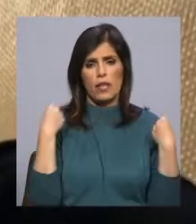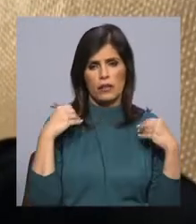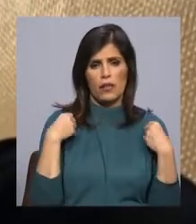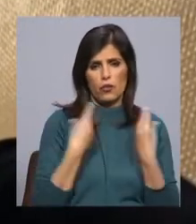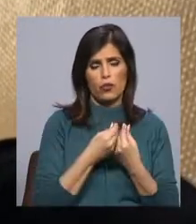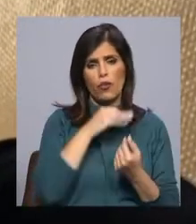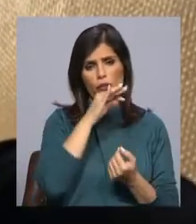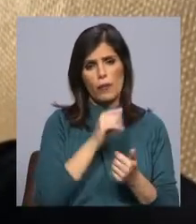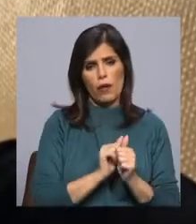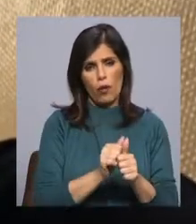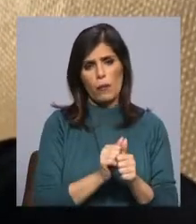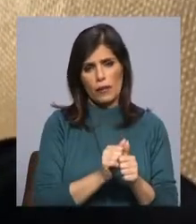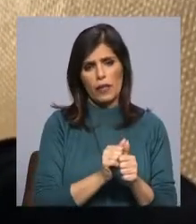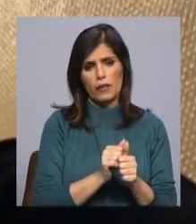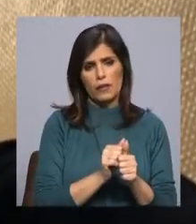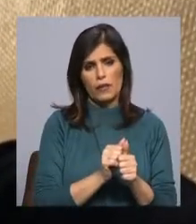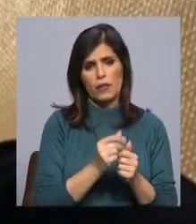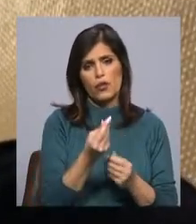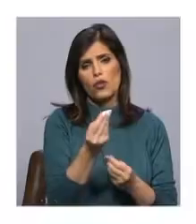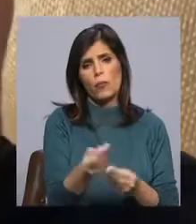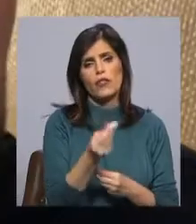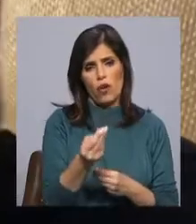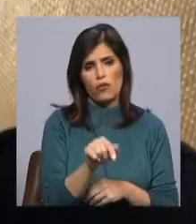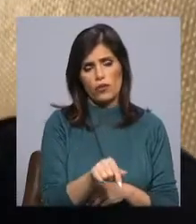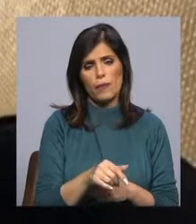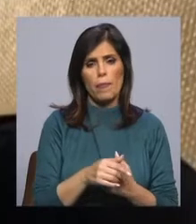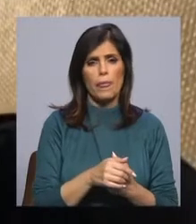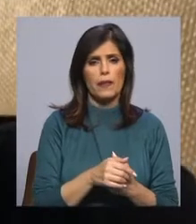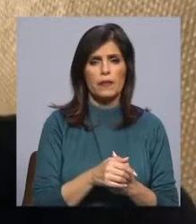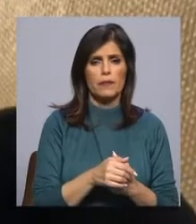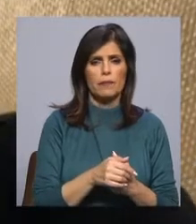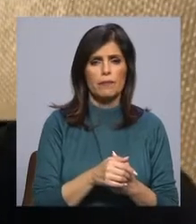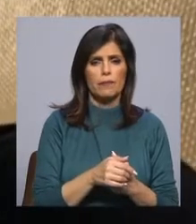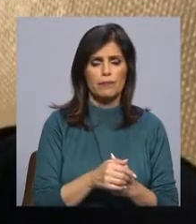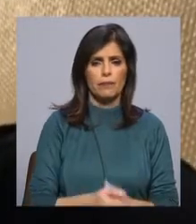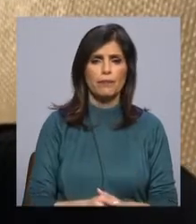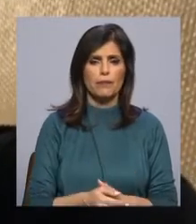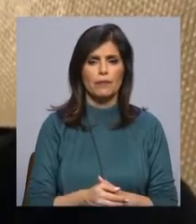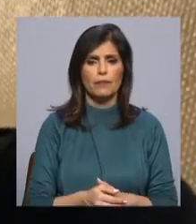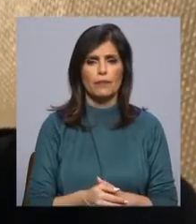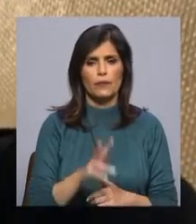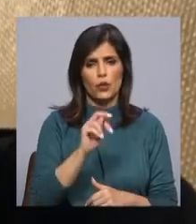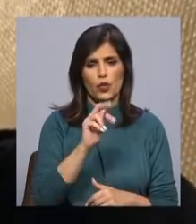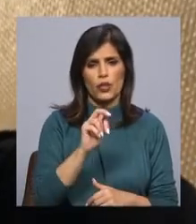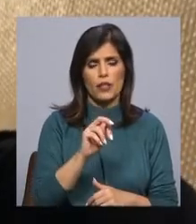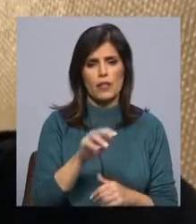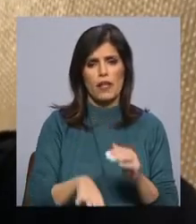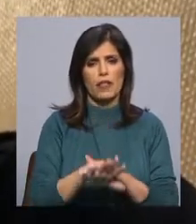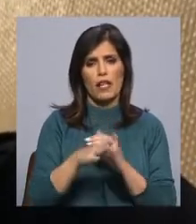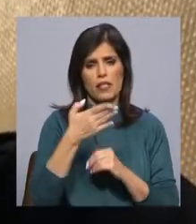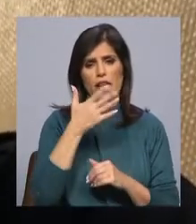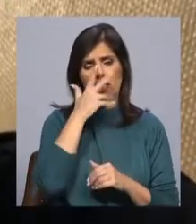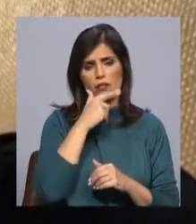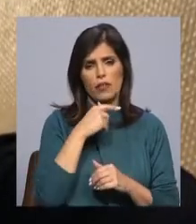então acompanhar os Miúdos mais novos entre entre os 13 e os 17 anos